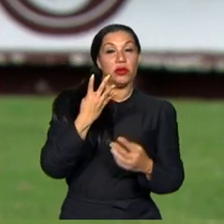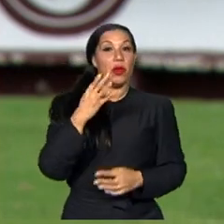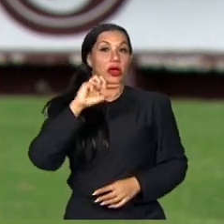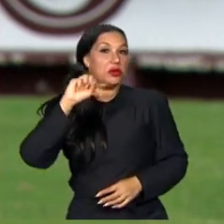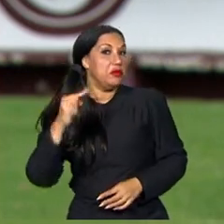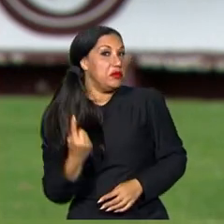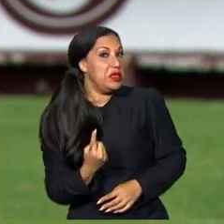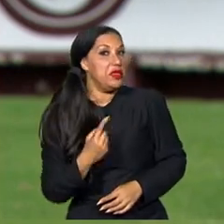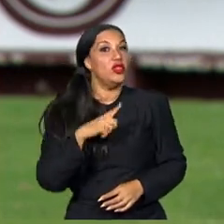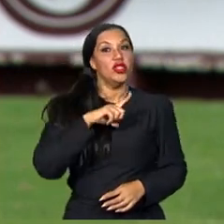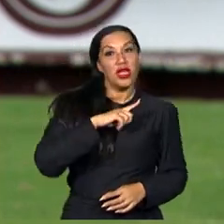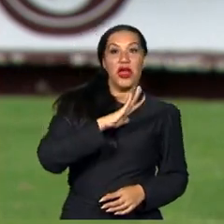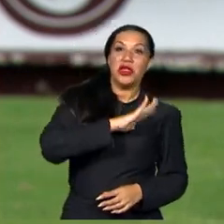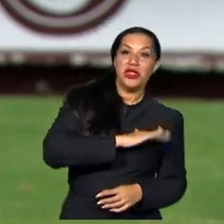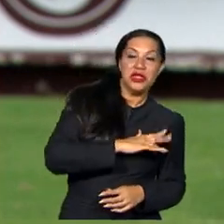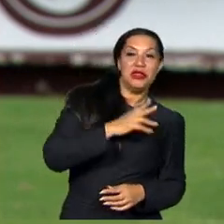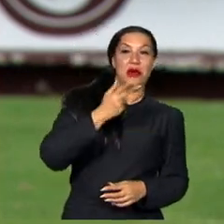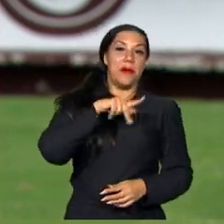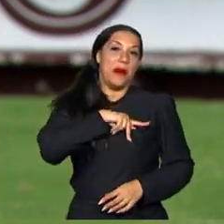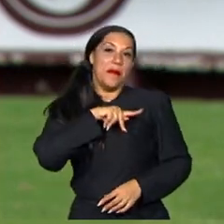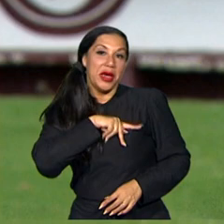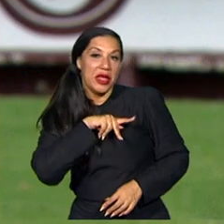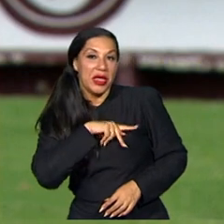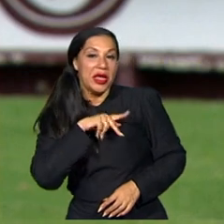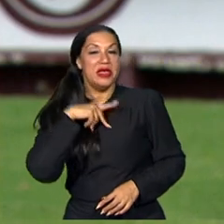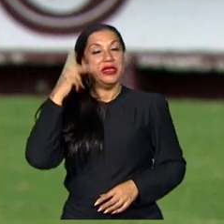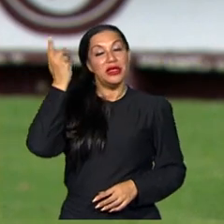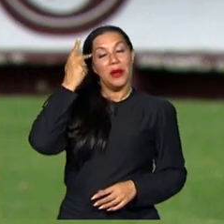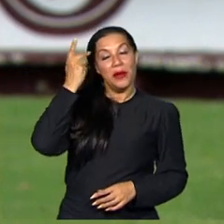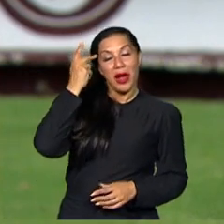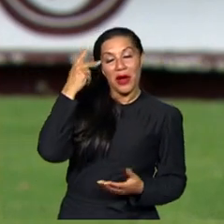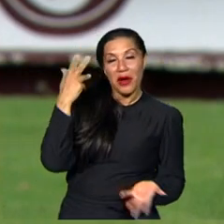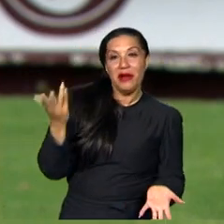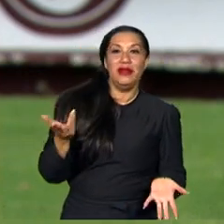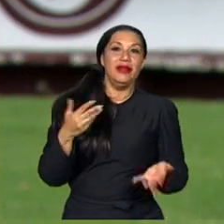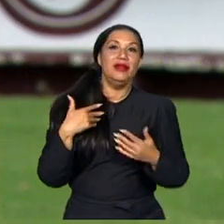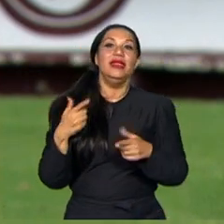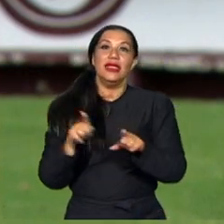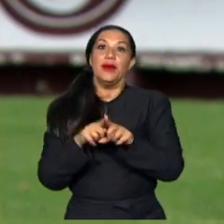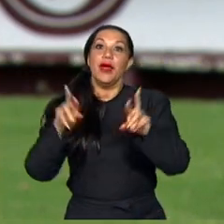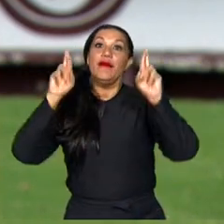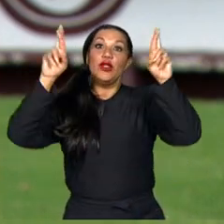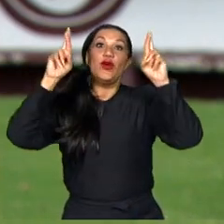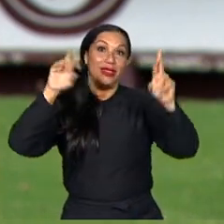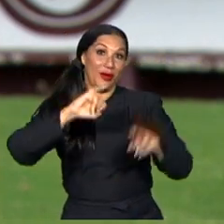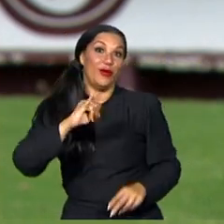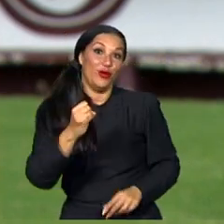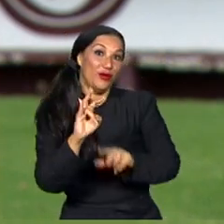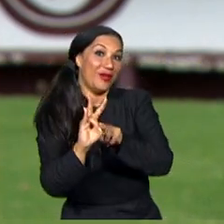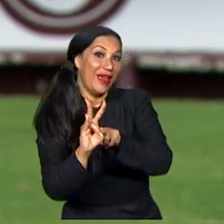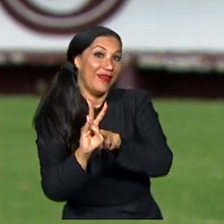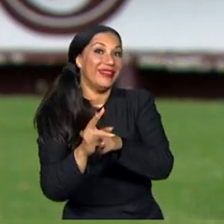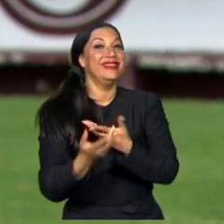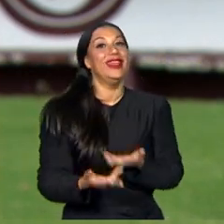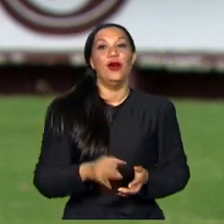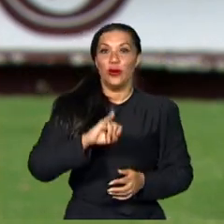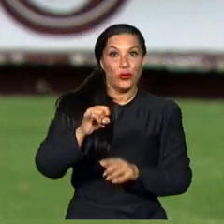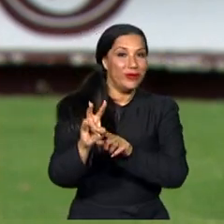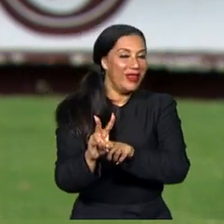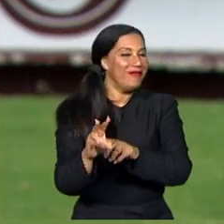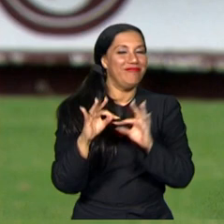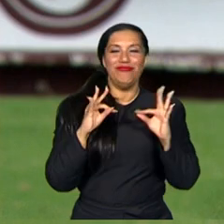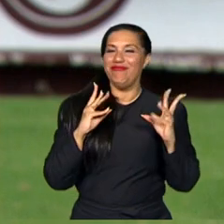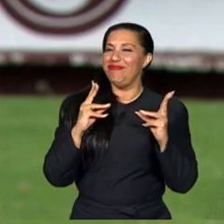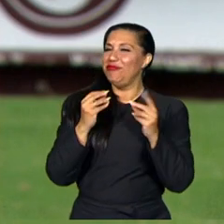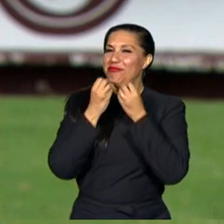ter certeza que tem corintiano, palmeirense, são paulino, que o time jogou, vai jogar ainda e vem aqui torcer pelo Juventus. Então eu acho que o Juventus tem tudo, né,